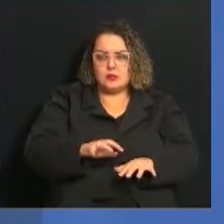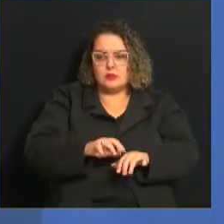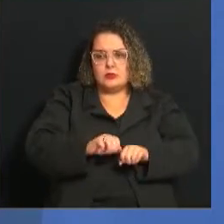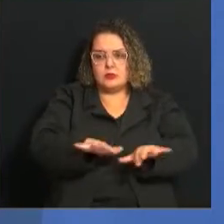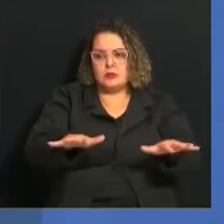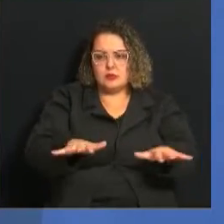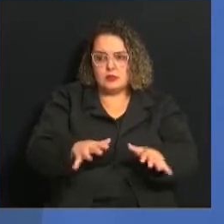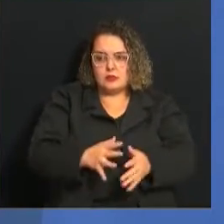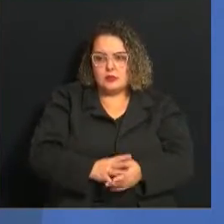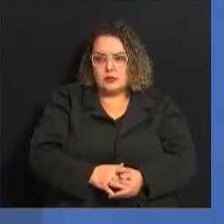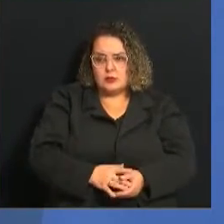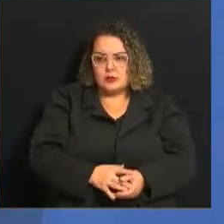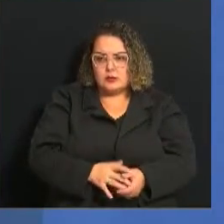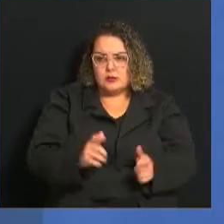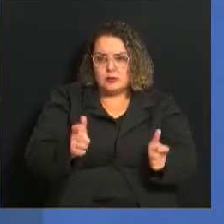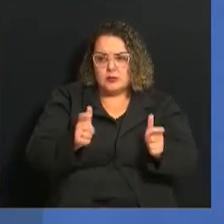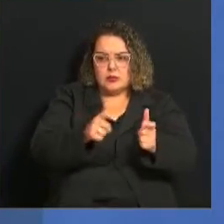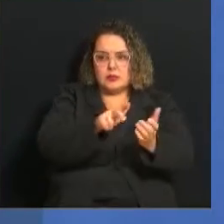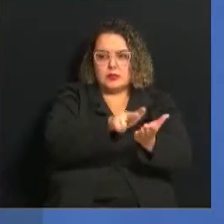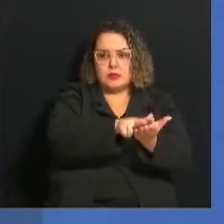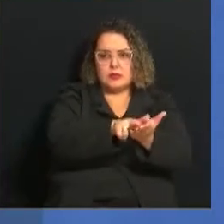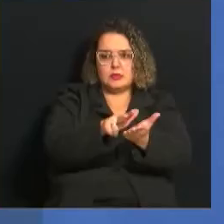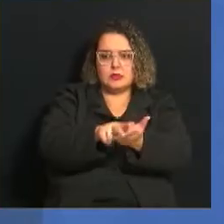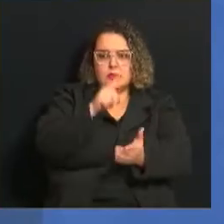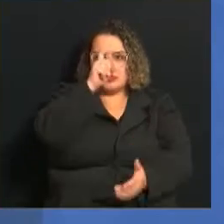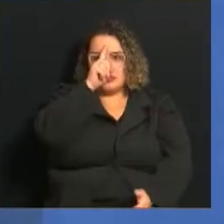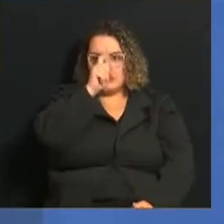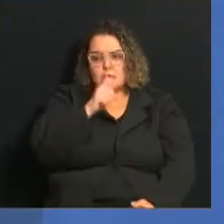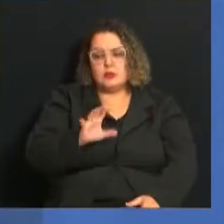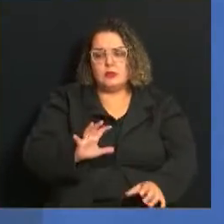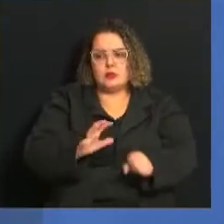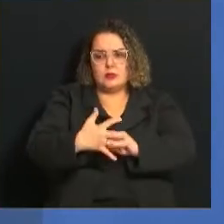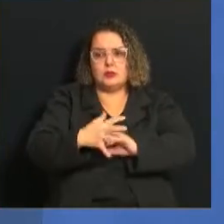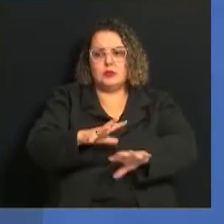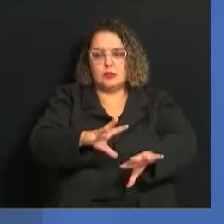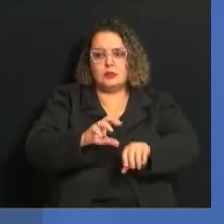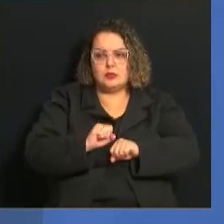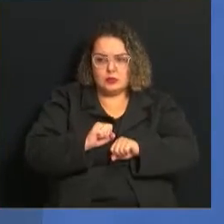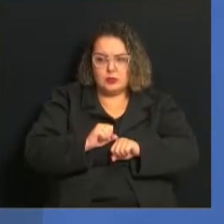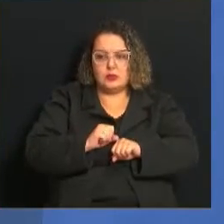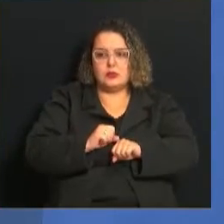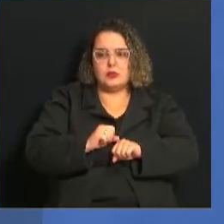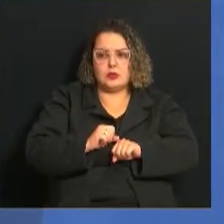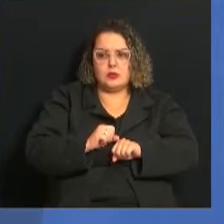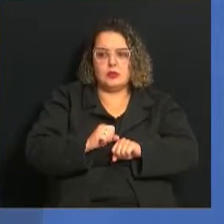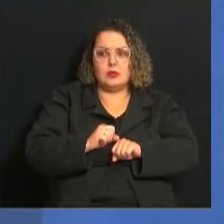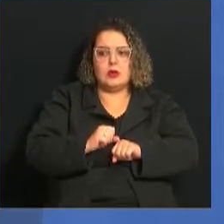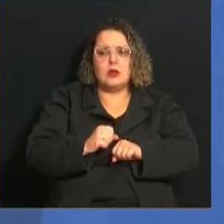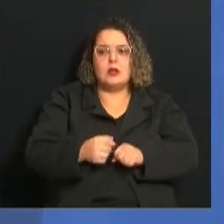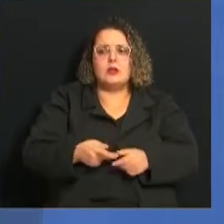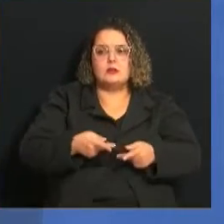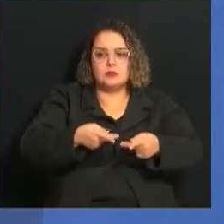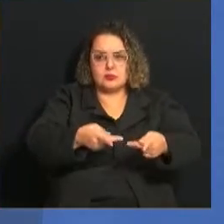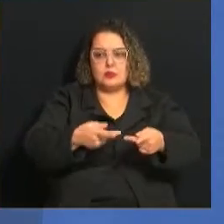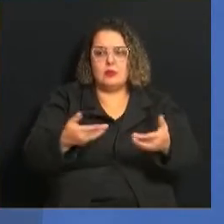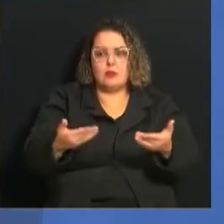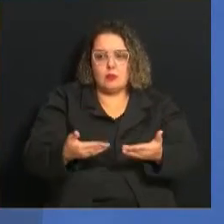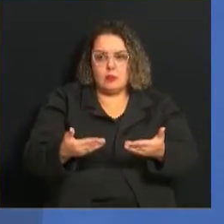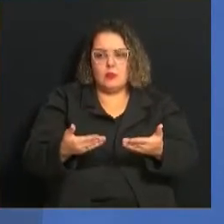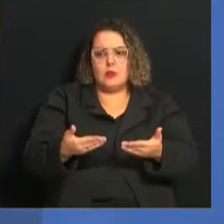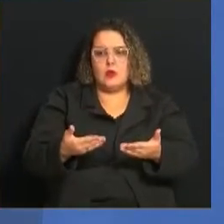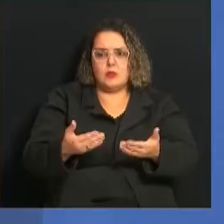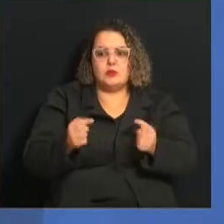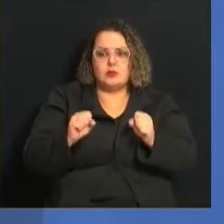a redução de pacientes hospitalizados com Covid, as visitas podem ser retomadas a partir de hoje. Mas lembrando,